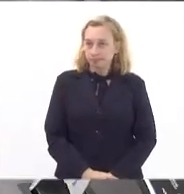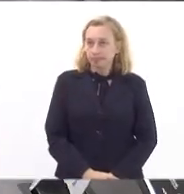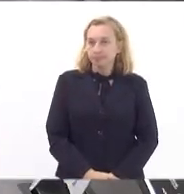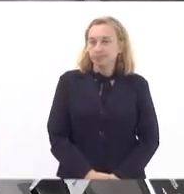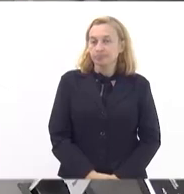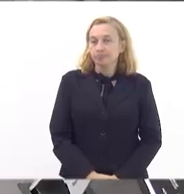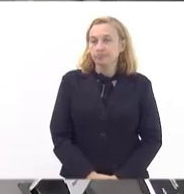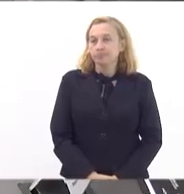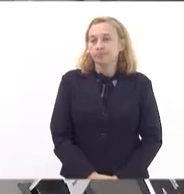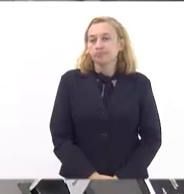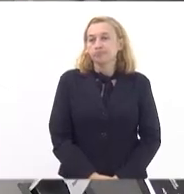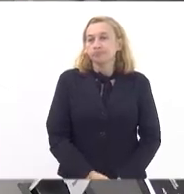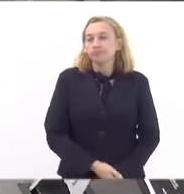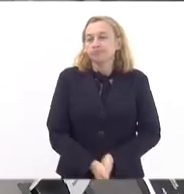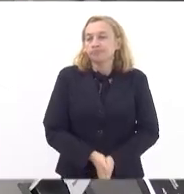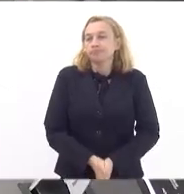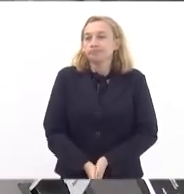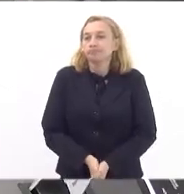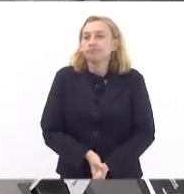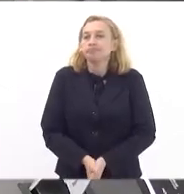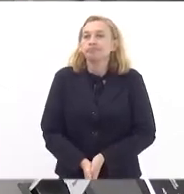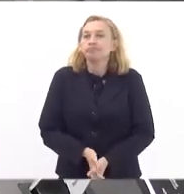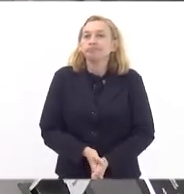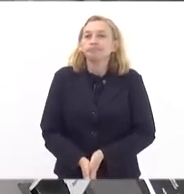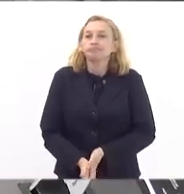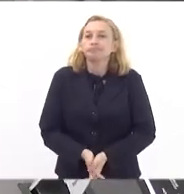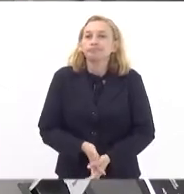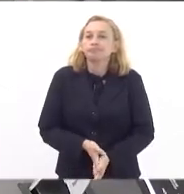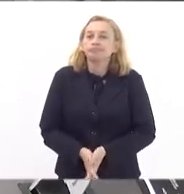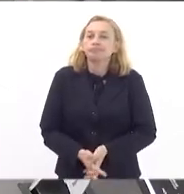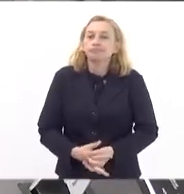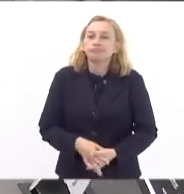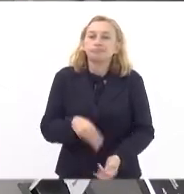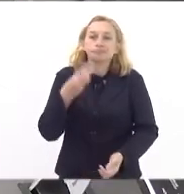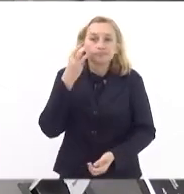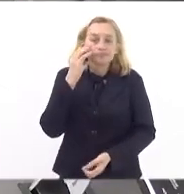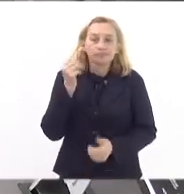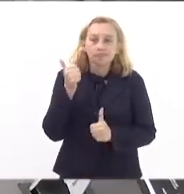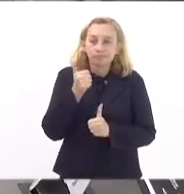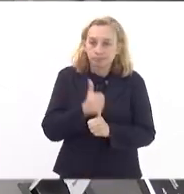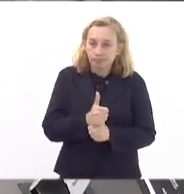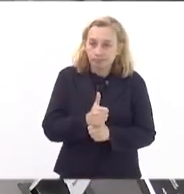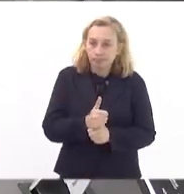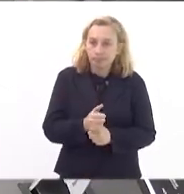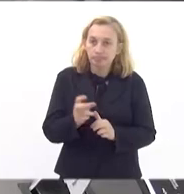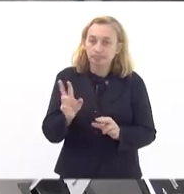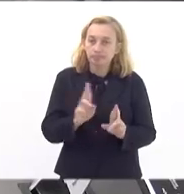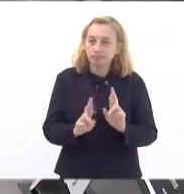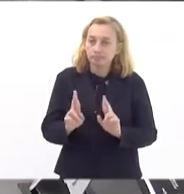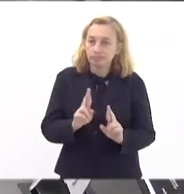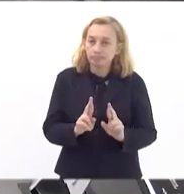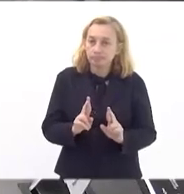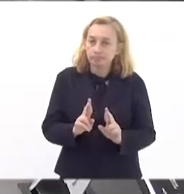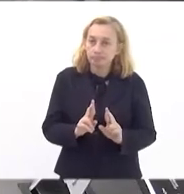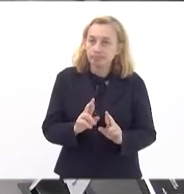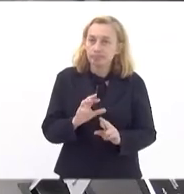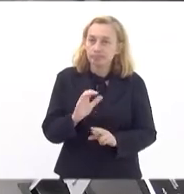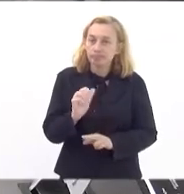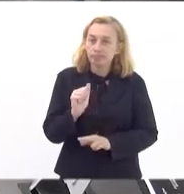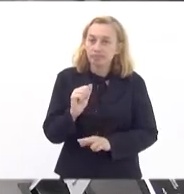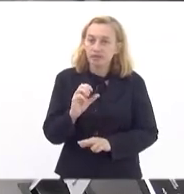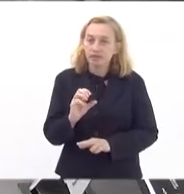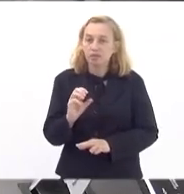é através dela que vai deixar conta Deputado waldeck com relação à substituição de alternativas para os cabos de